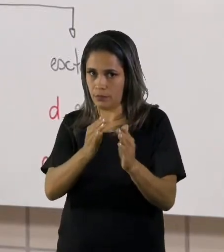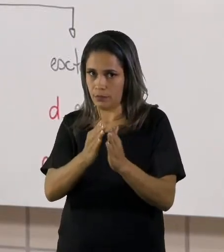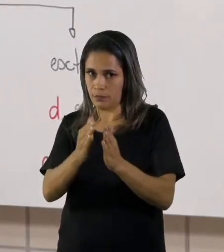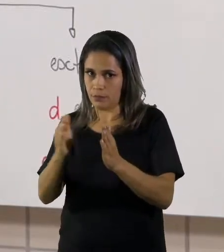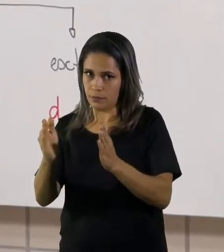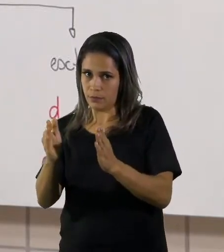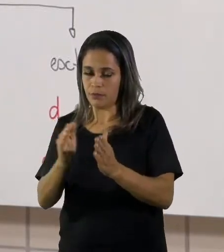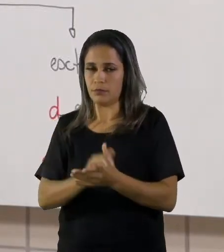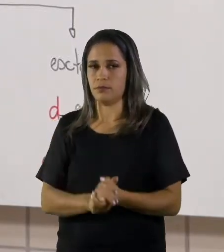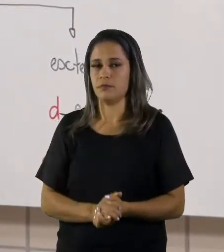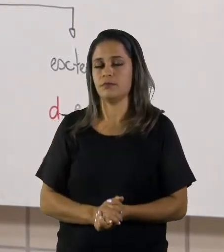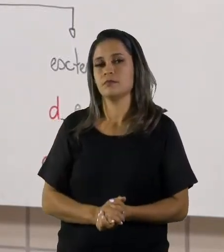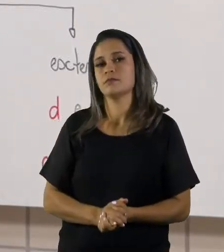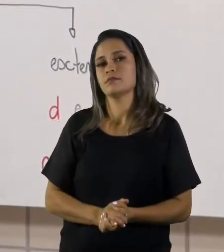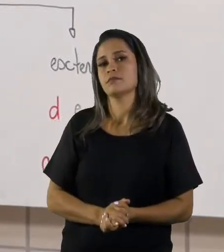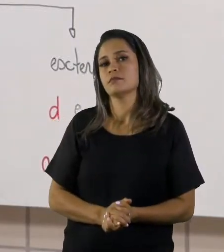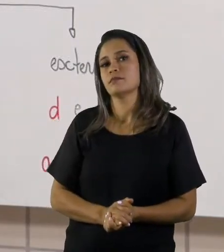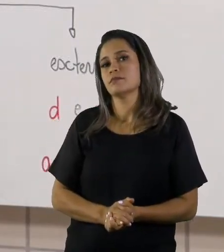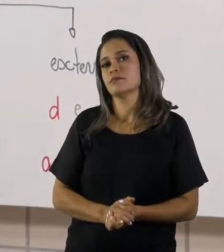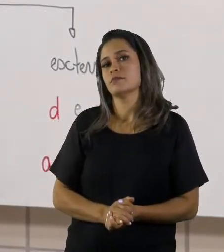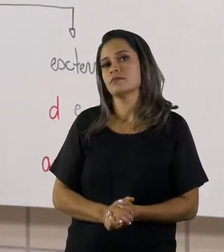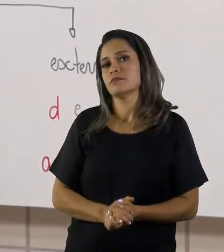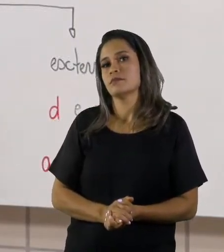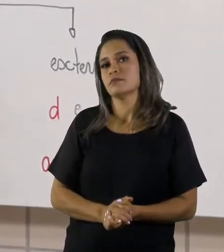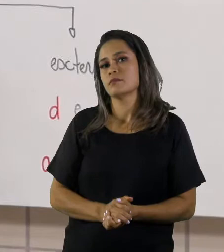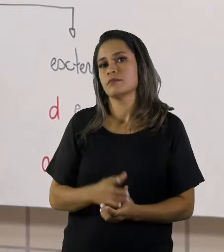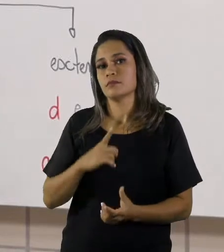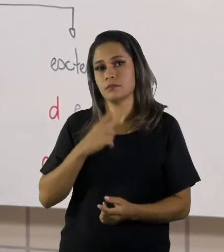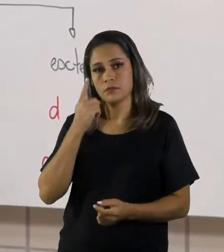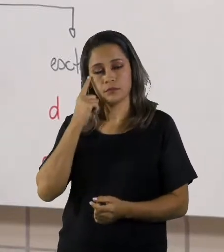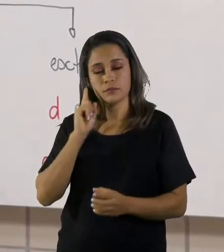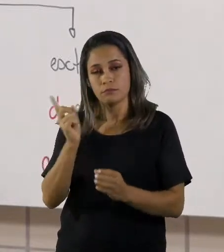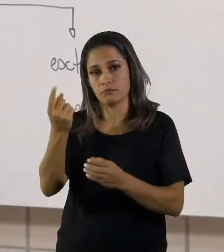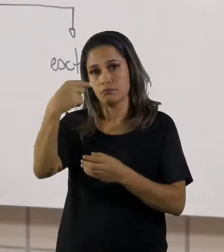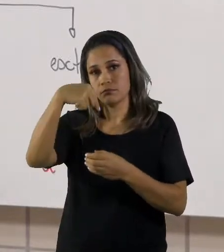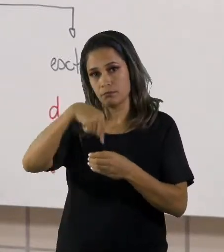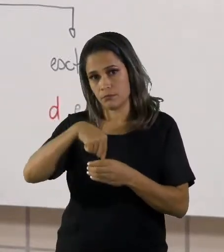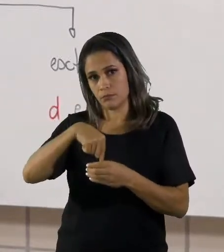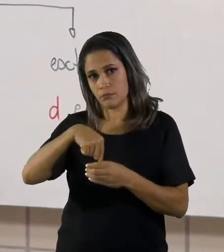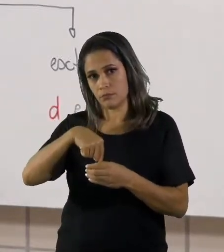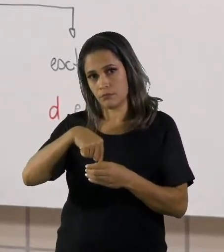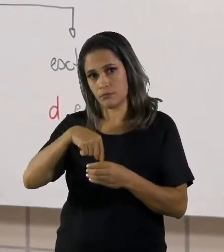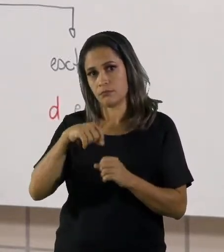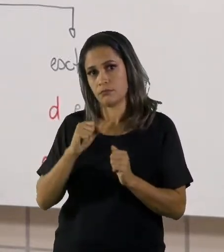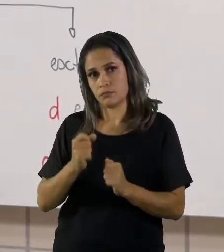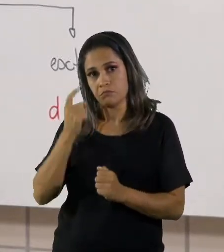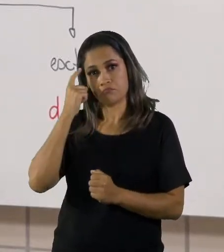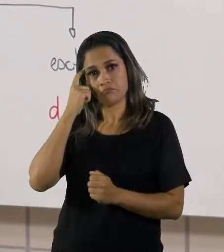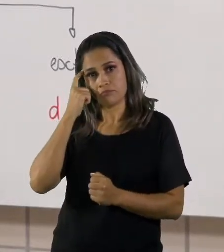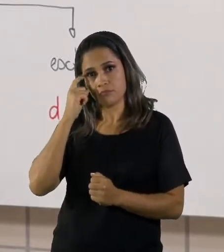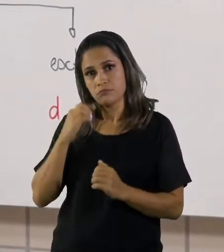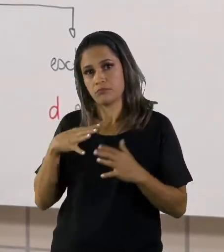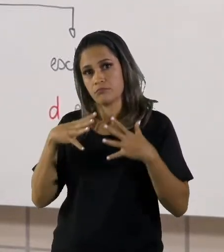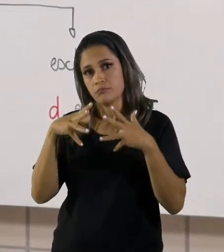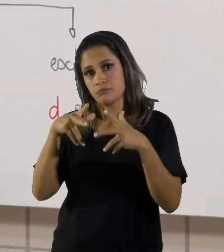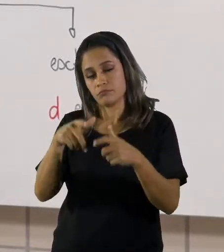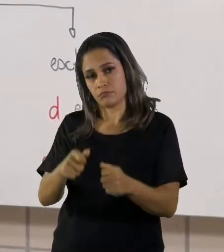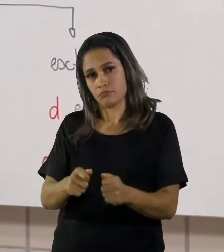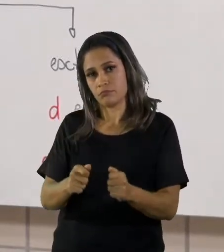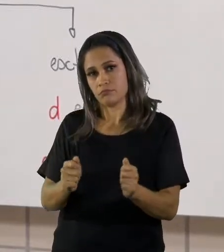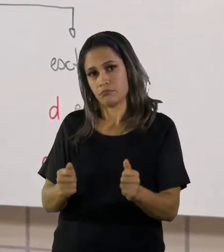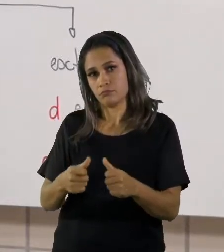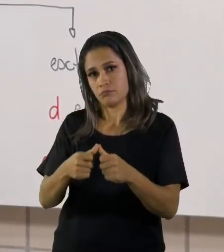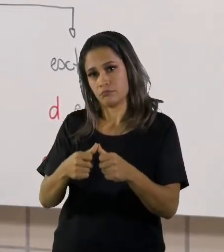posso pensar nos internos, ou seja, tudo que